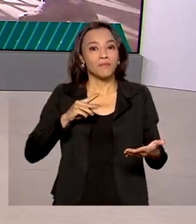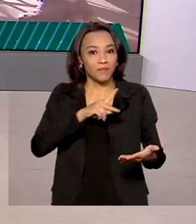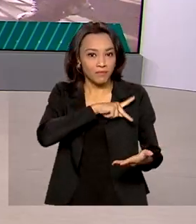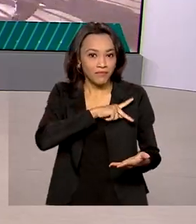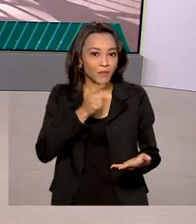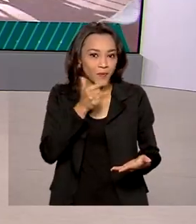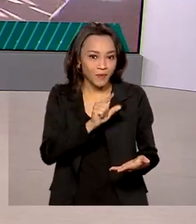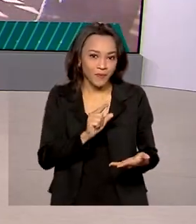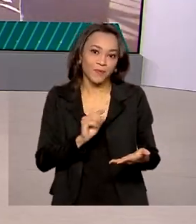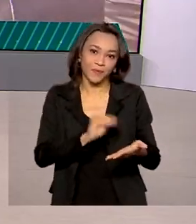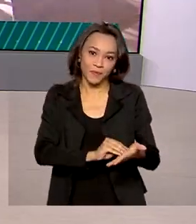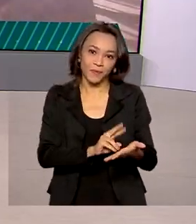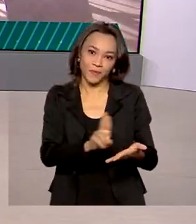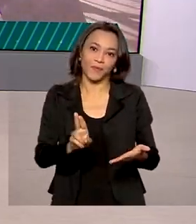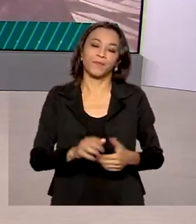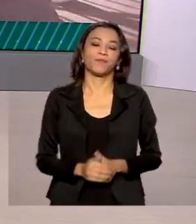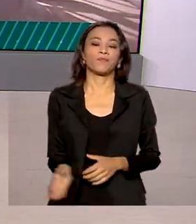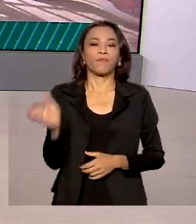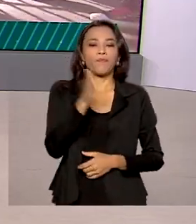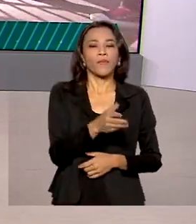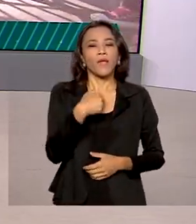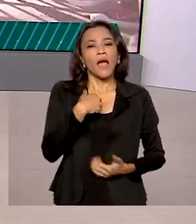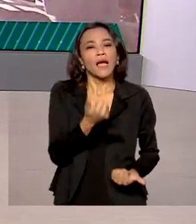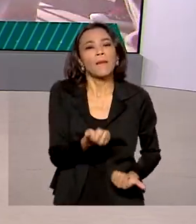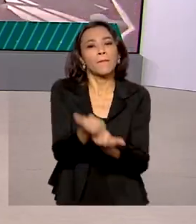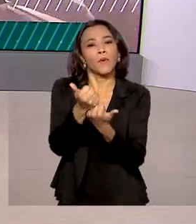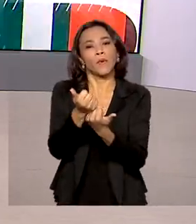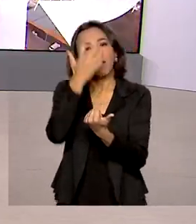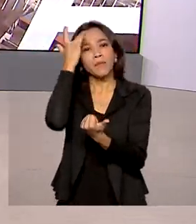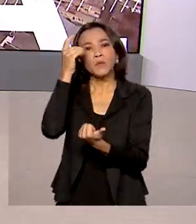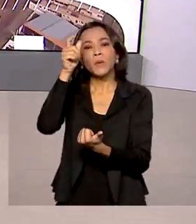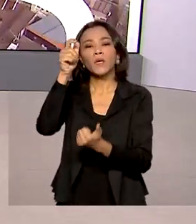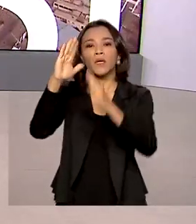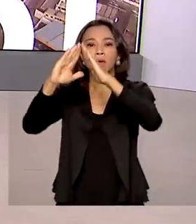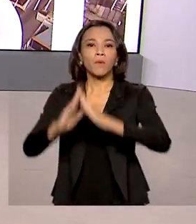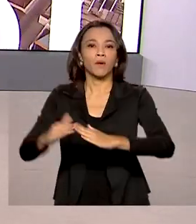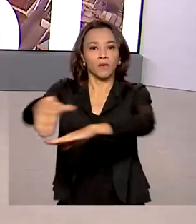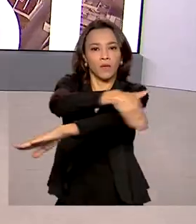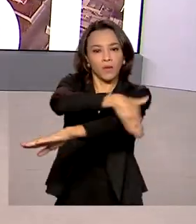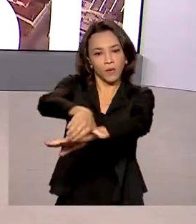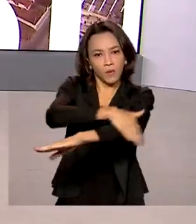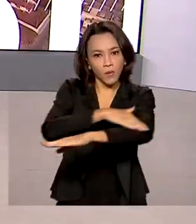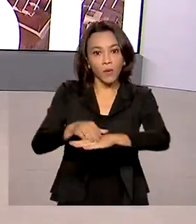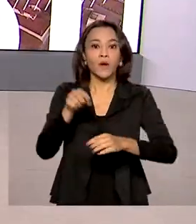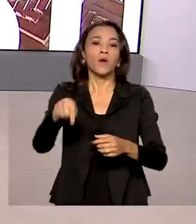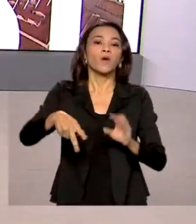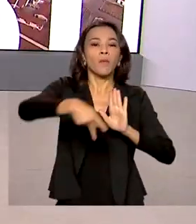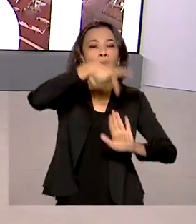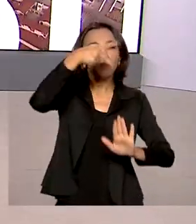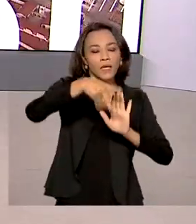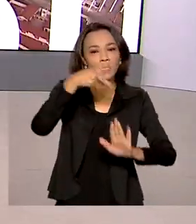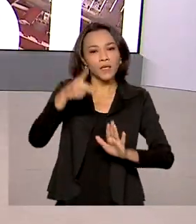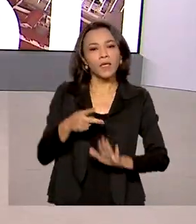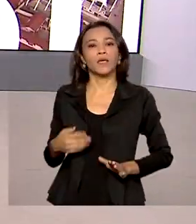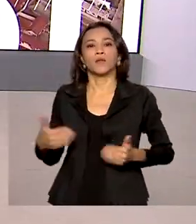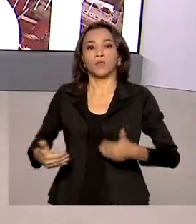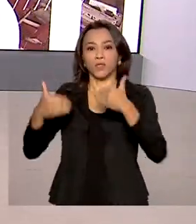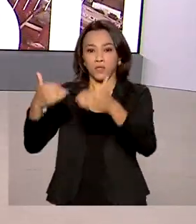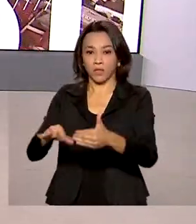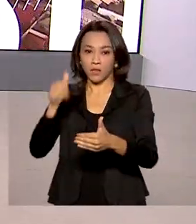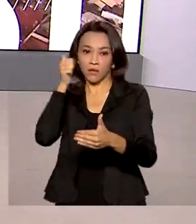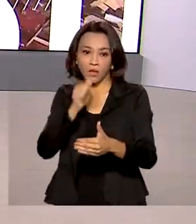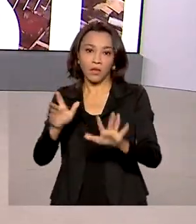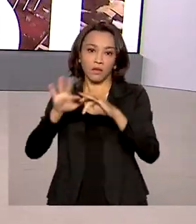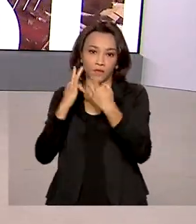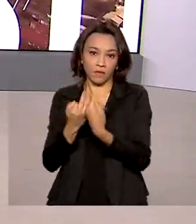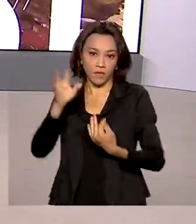Para dar assistência a pessoas em situação de rua, uma portaria do Ministério da Mulher, da Família e dos Direitos Humanos lançou o